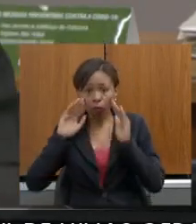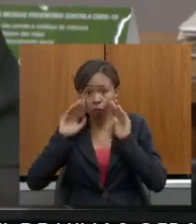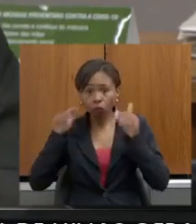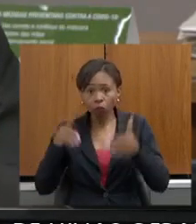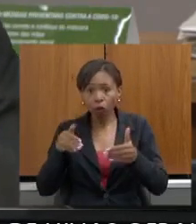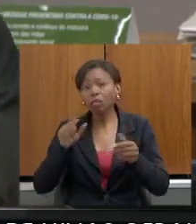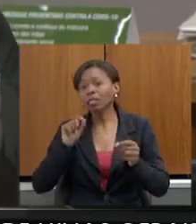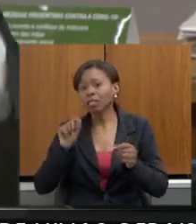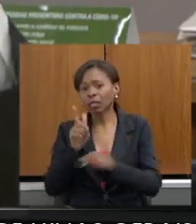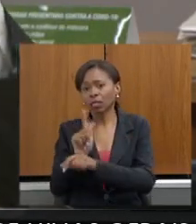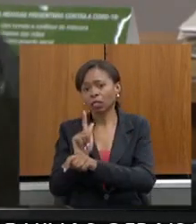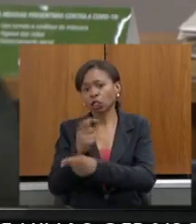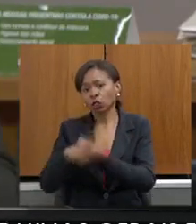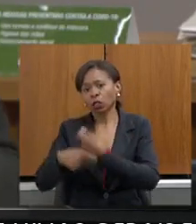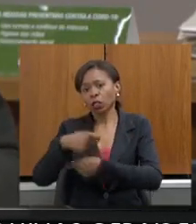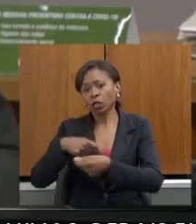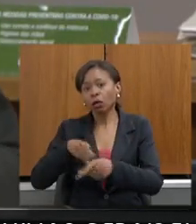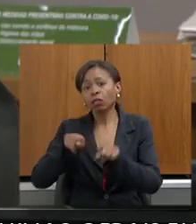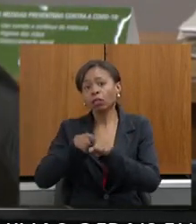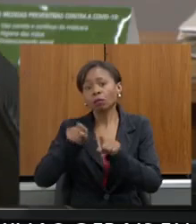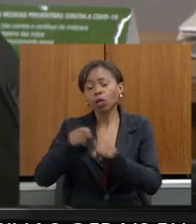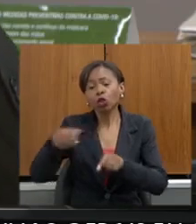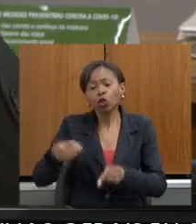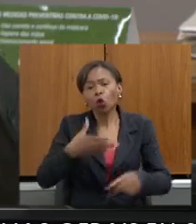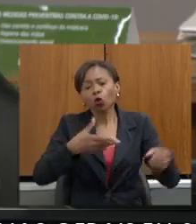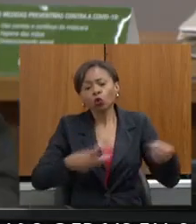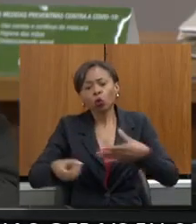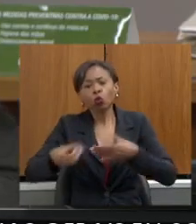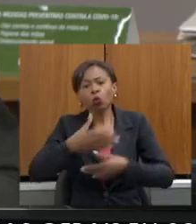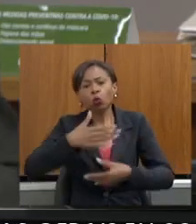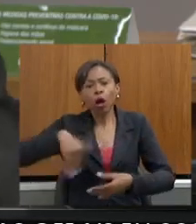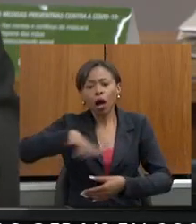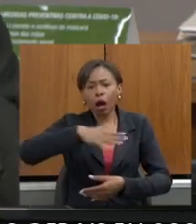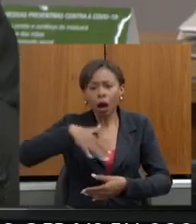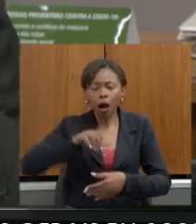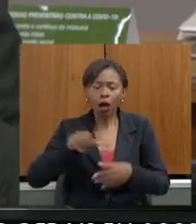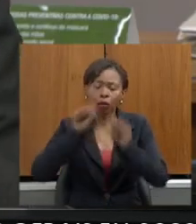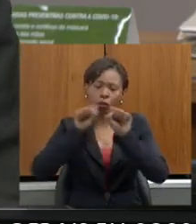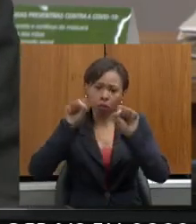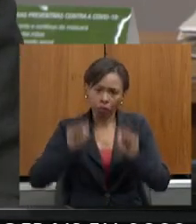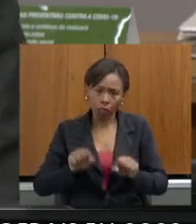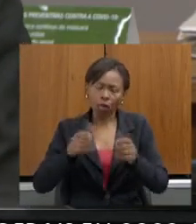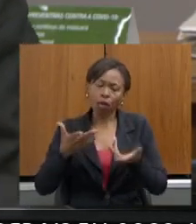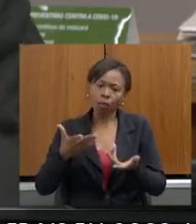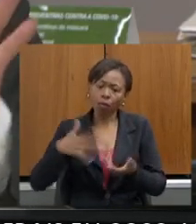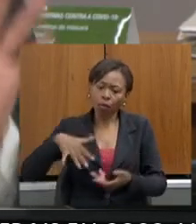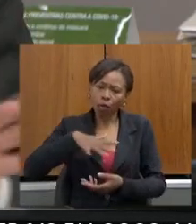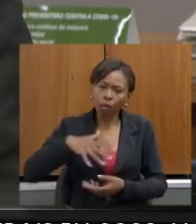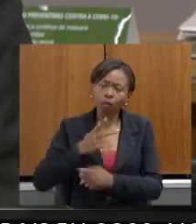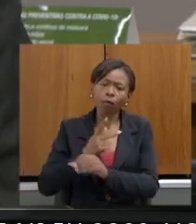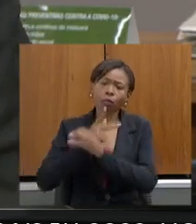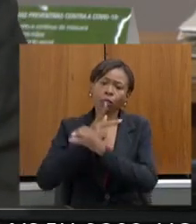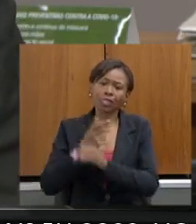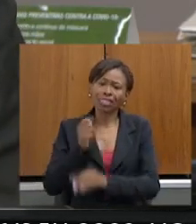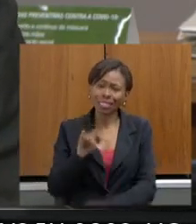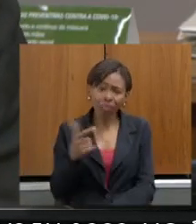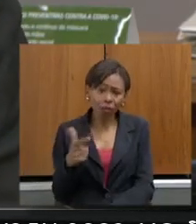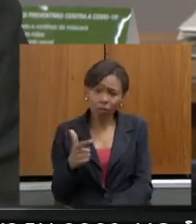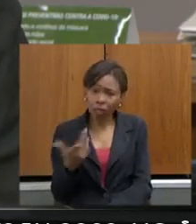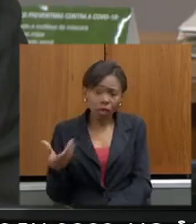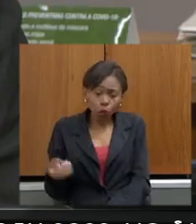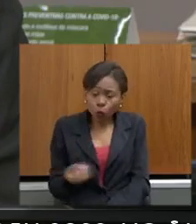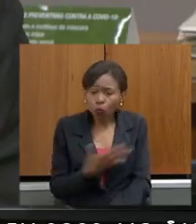na gestão e na modernização sem gestão e sem modernização não